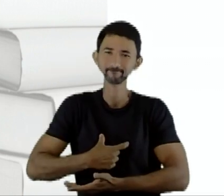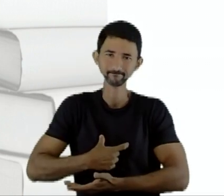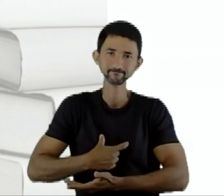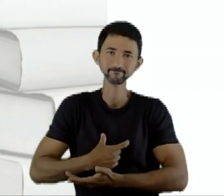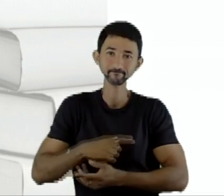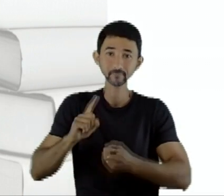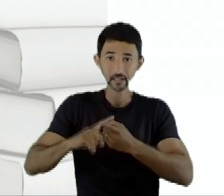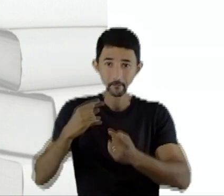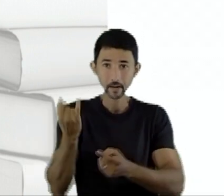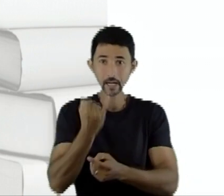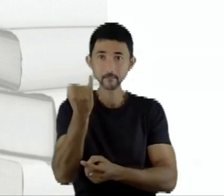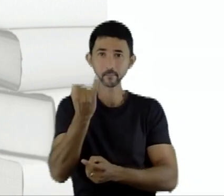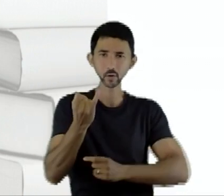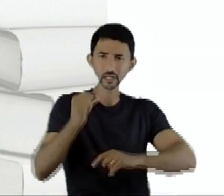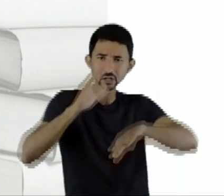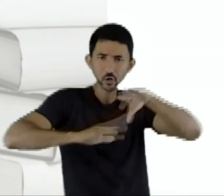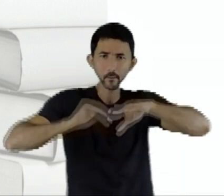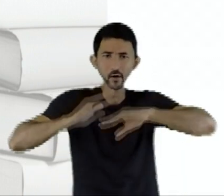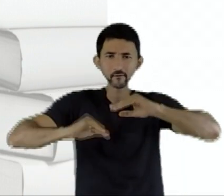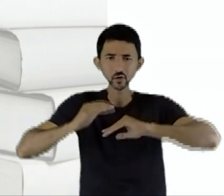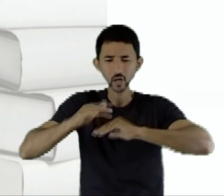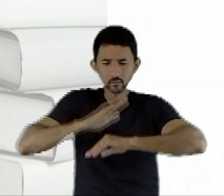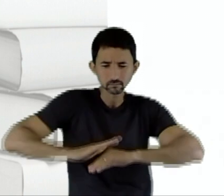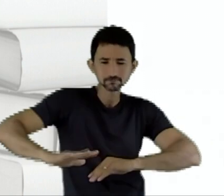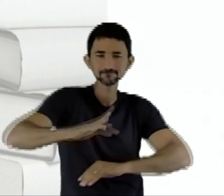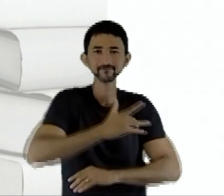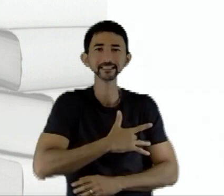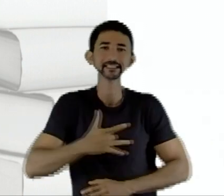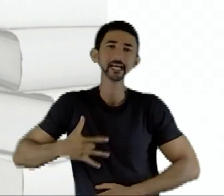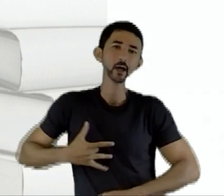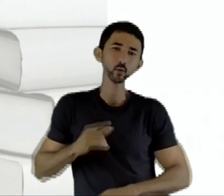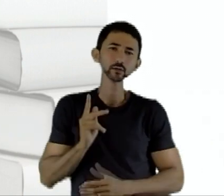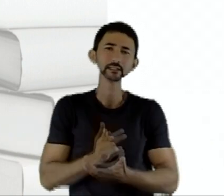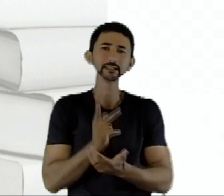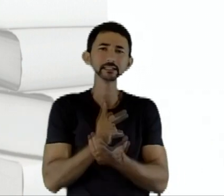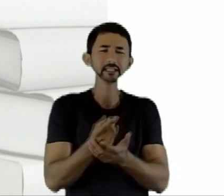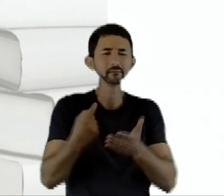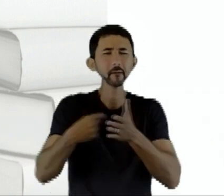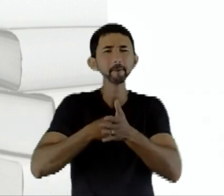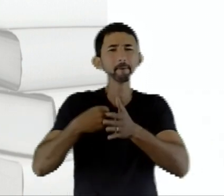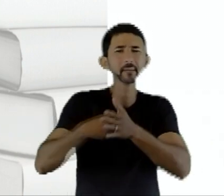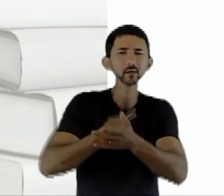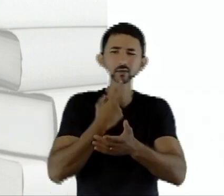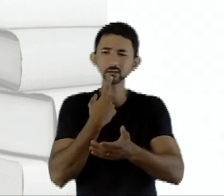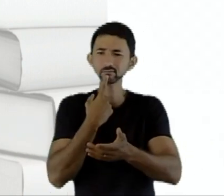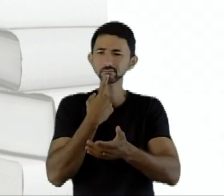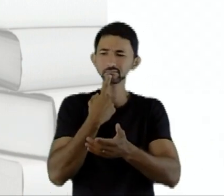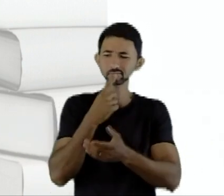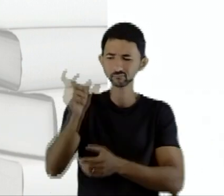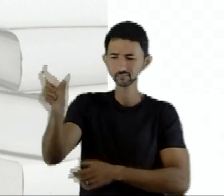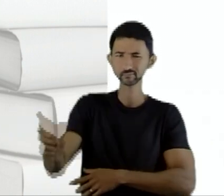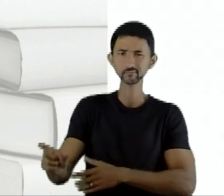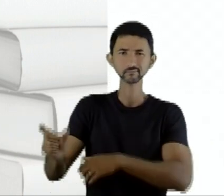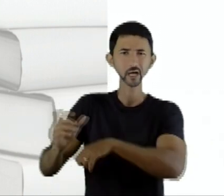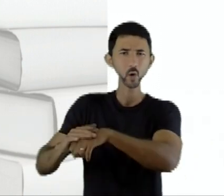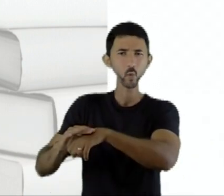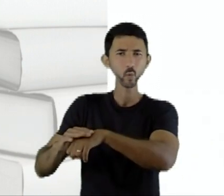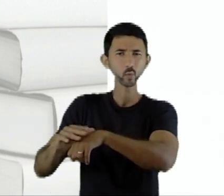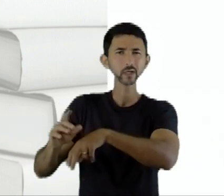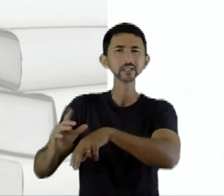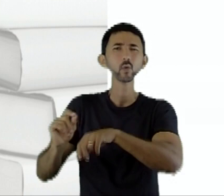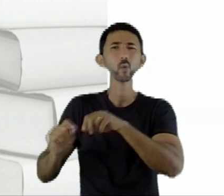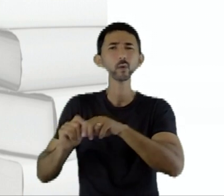Também é importante os profissionais da área de saúde sempre se questionarem ao receber alguém doente. O